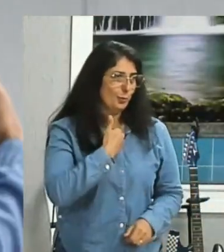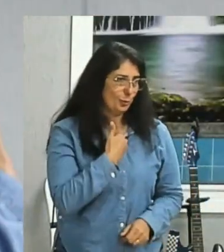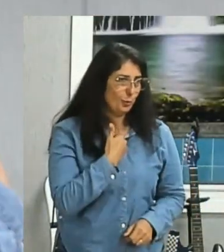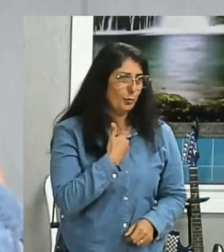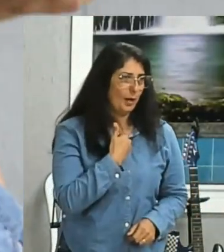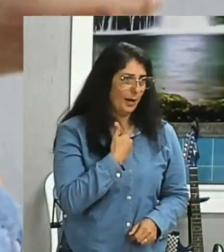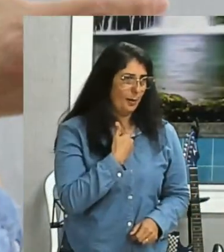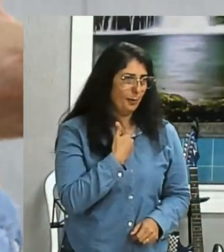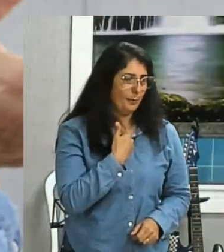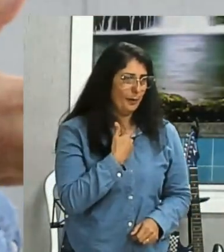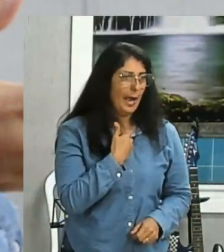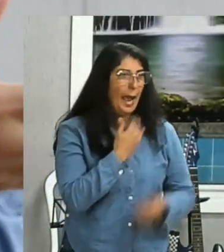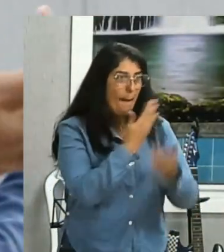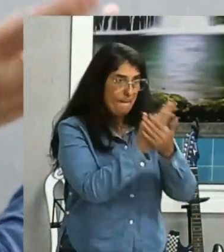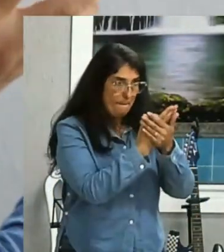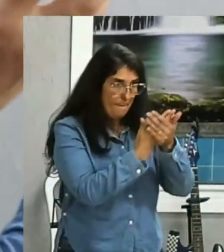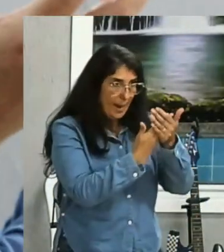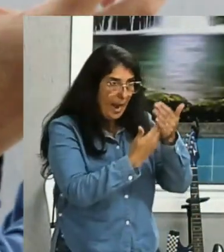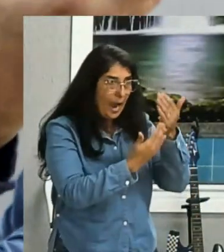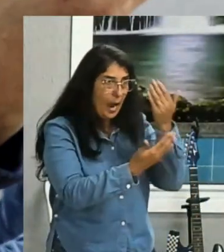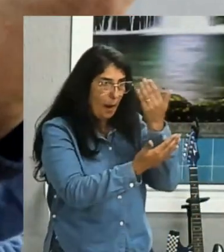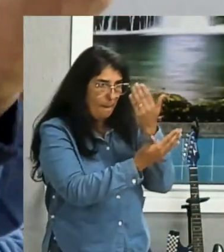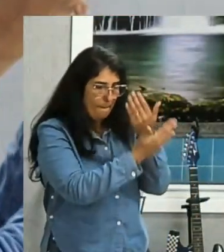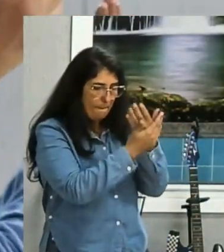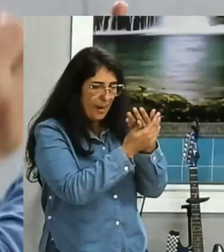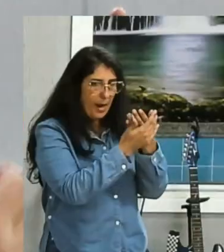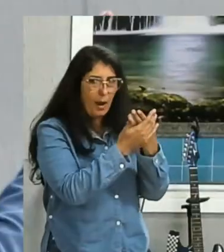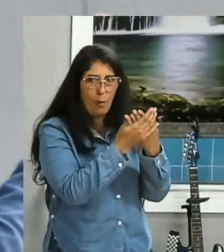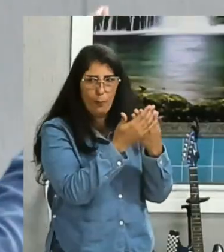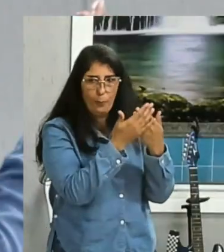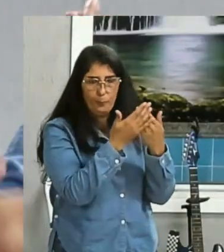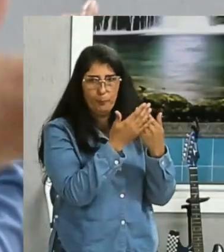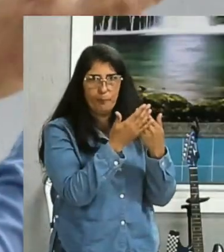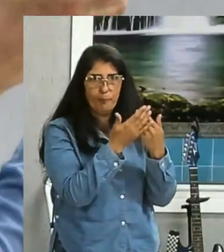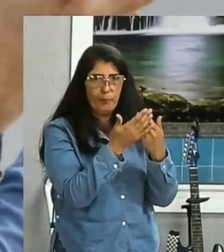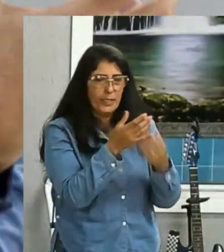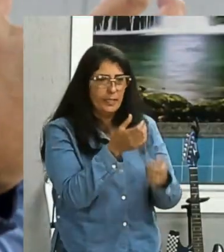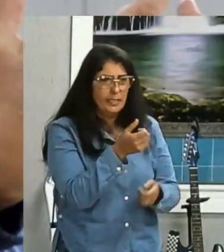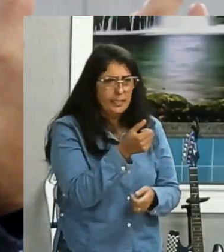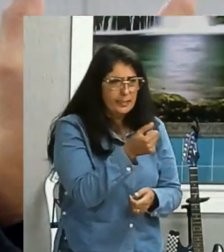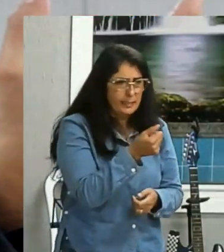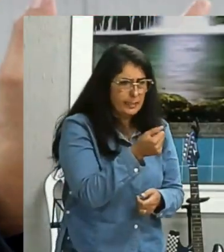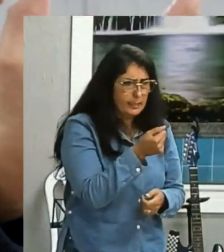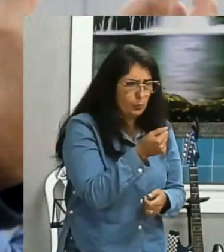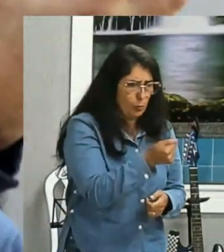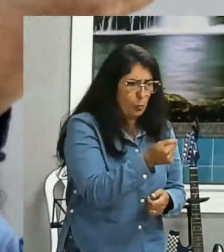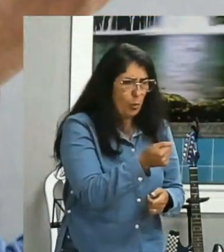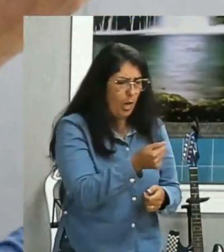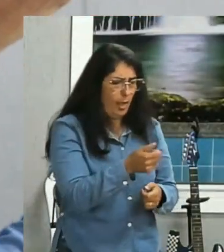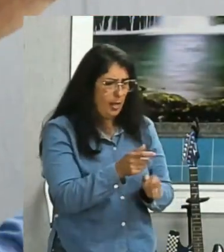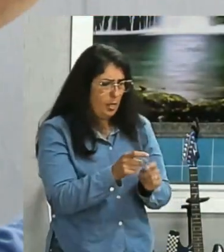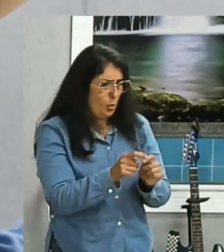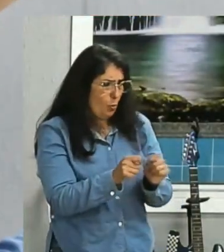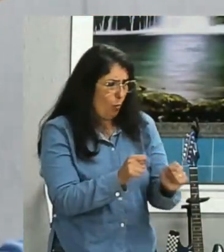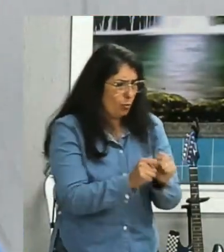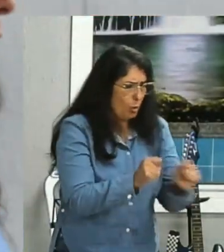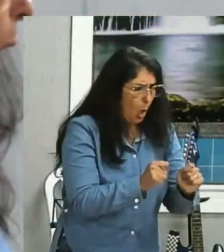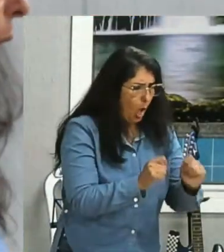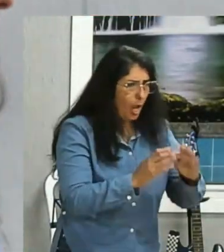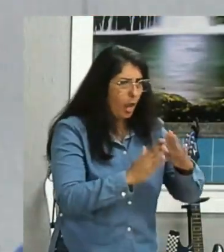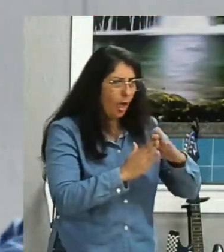Aquela mesma mão que segura, aquela mesma mão que controla a sua